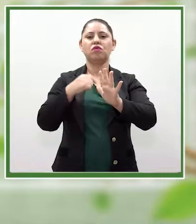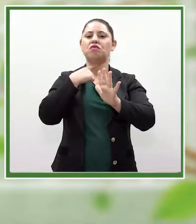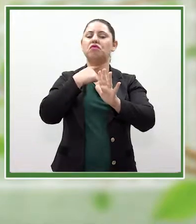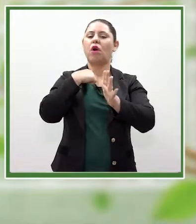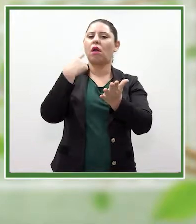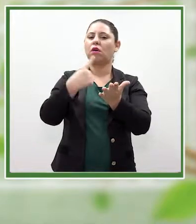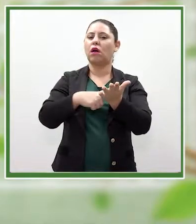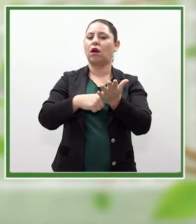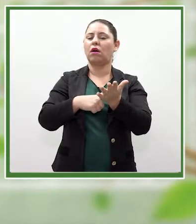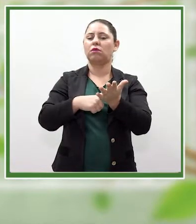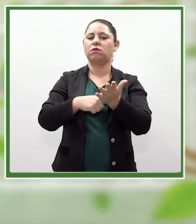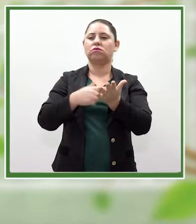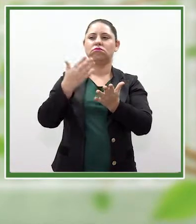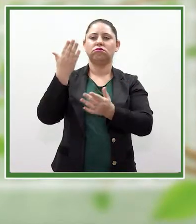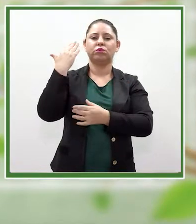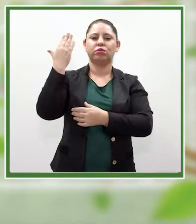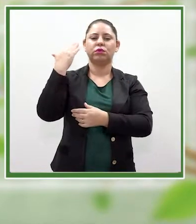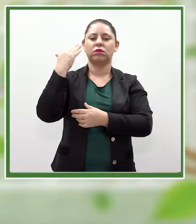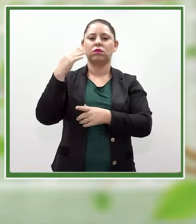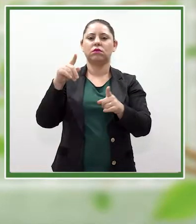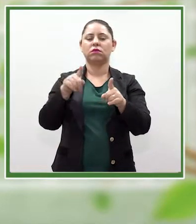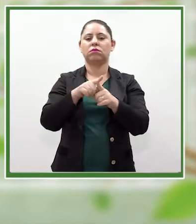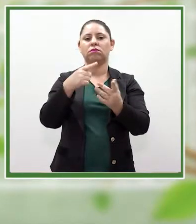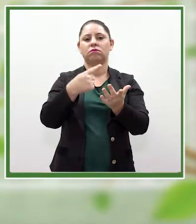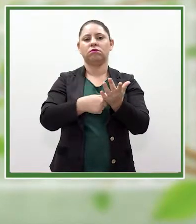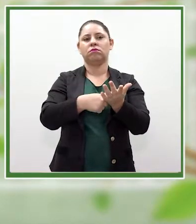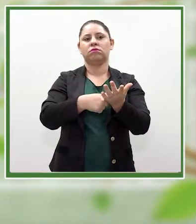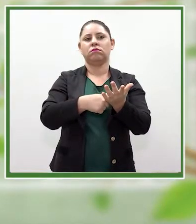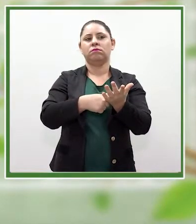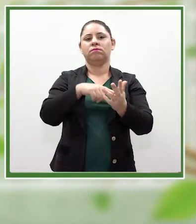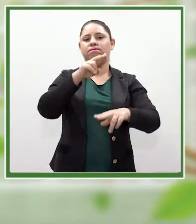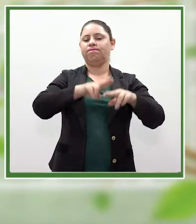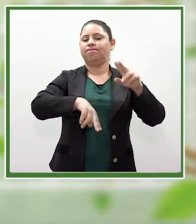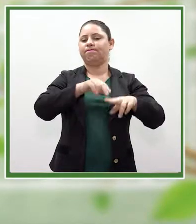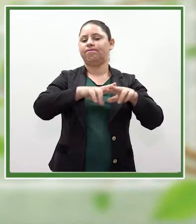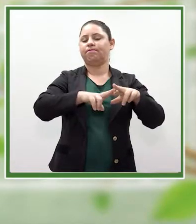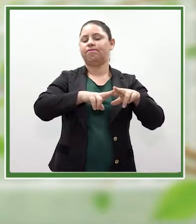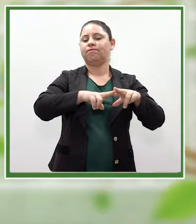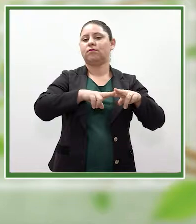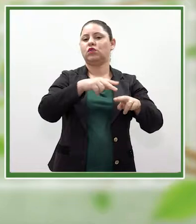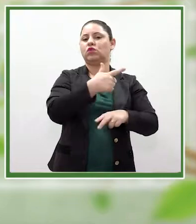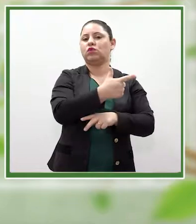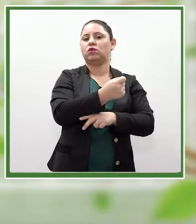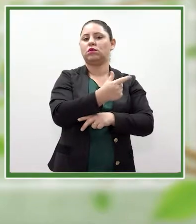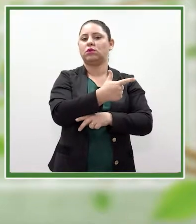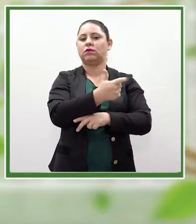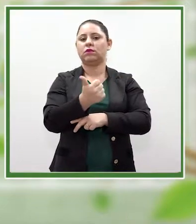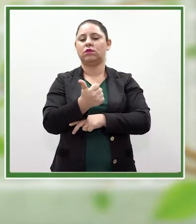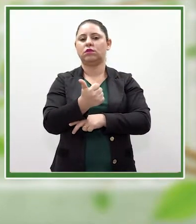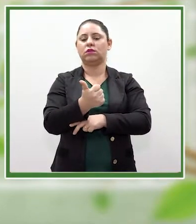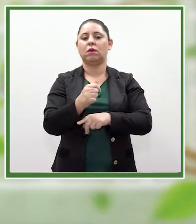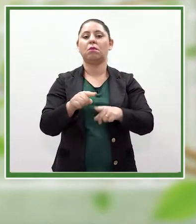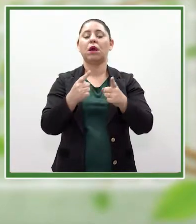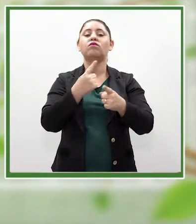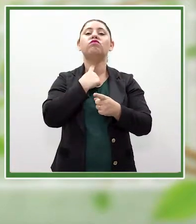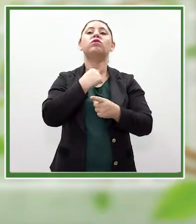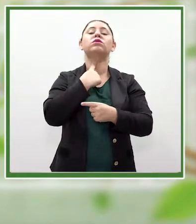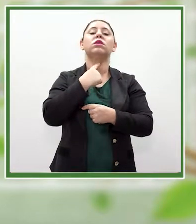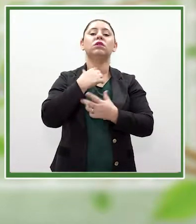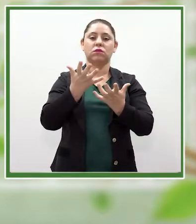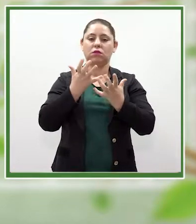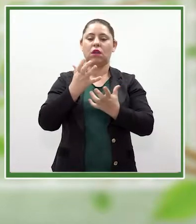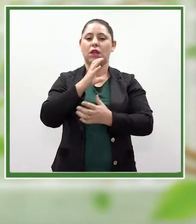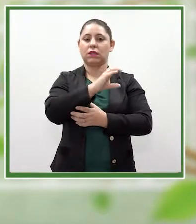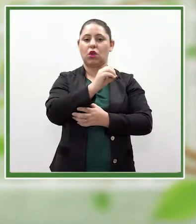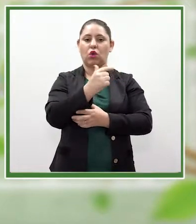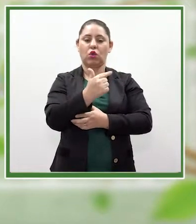já apresentando a sua intenção bem mais tarde. Aqui essa publicação foi de junho de 2021, mas